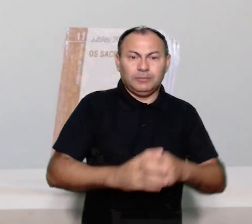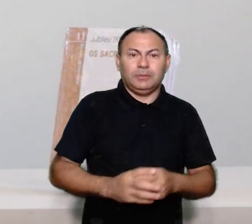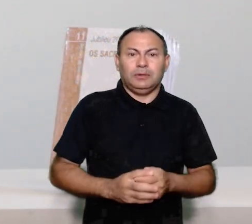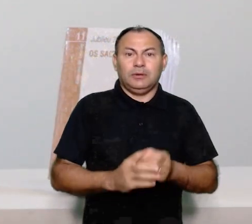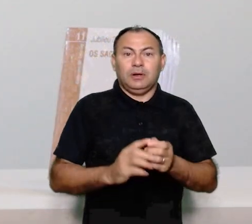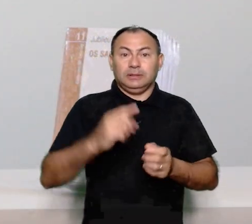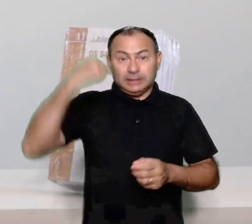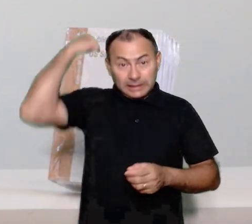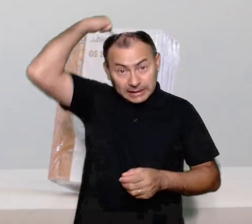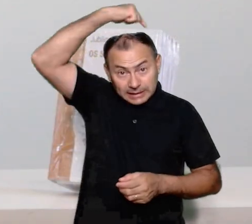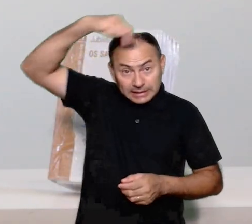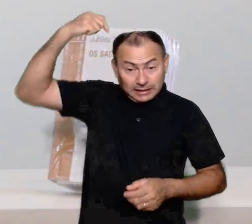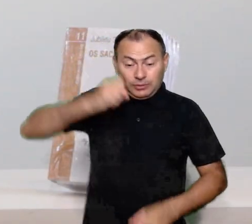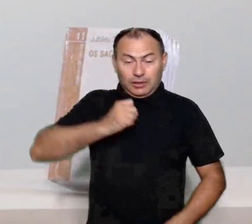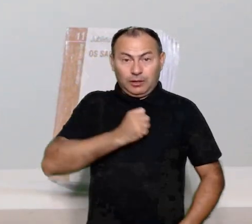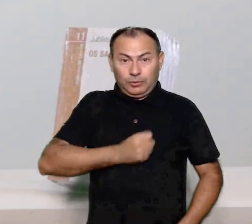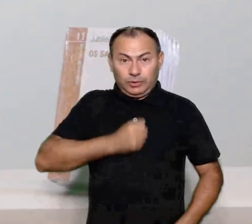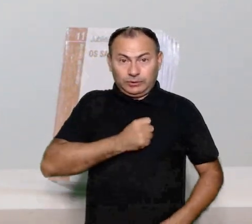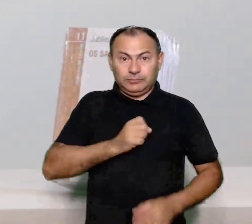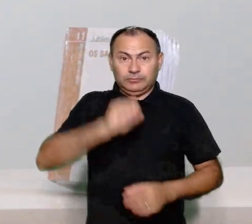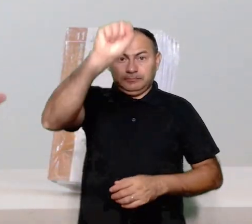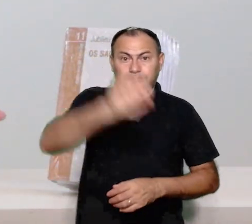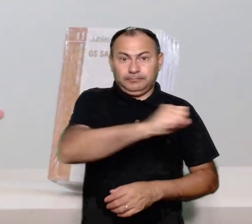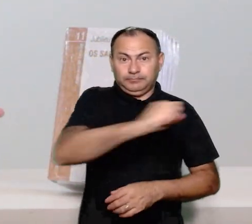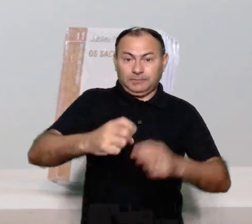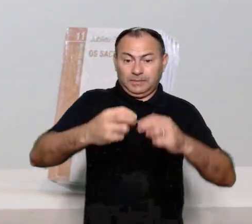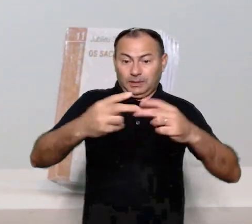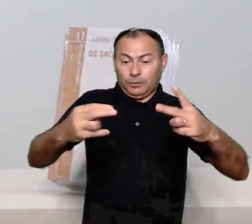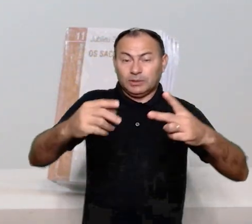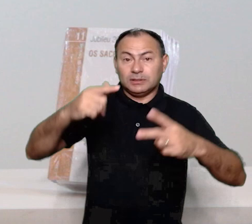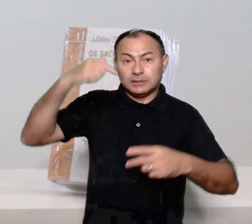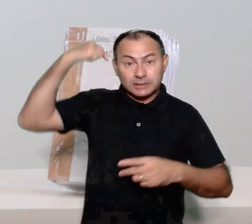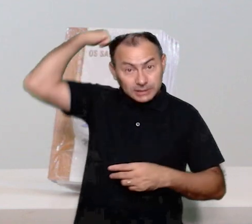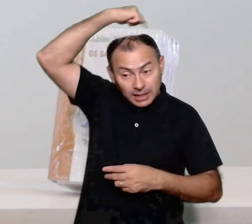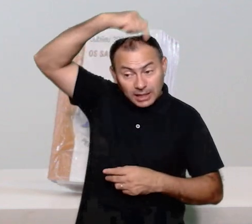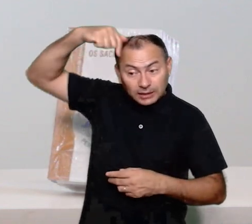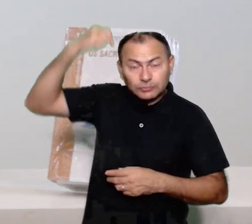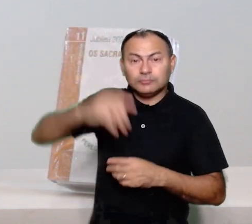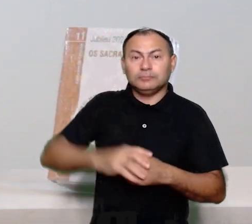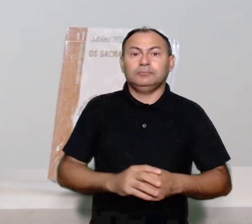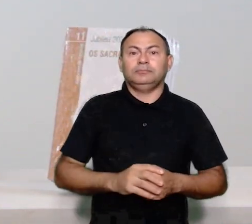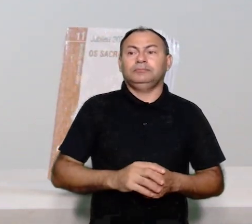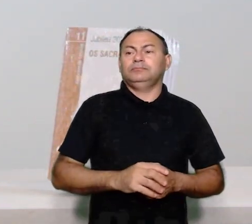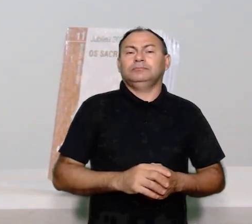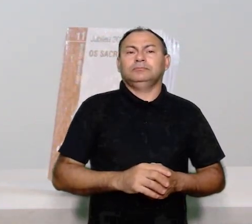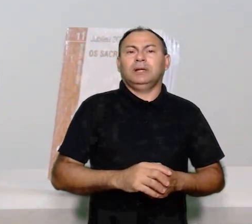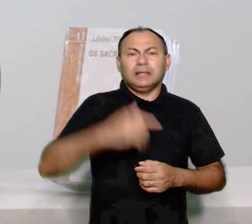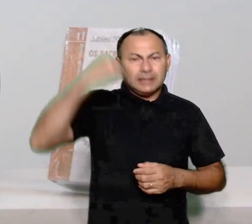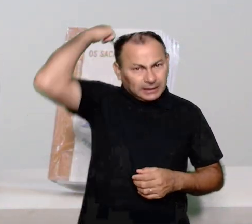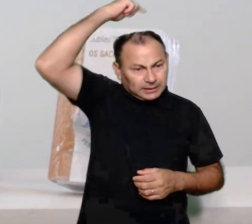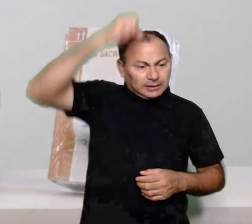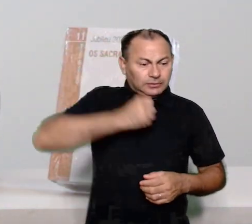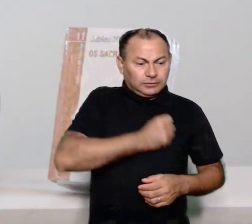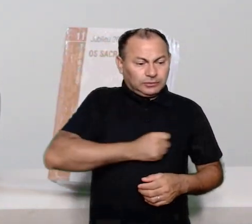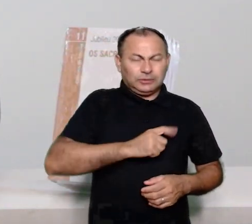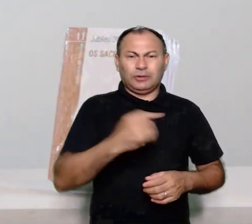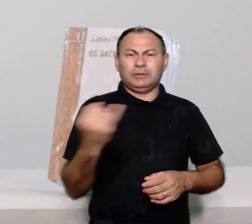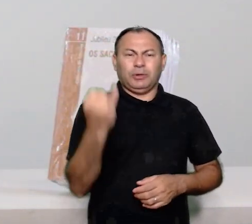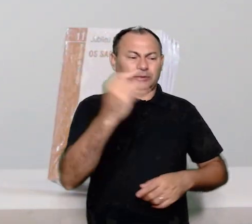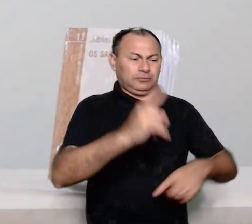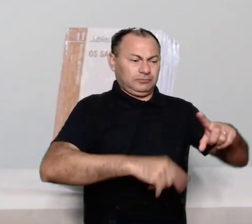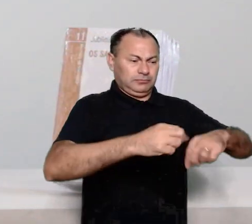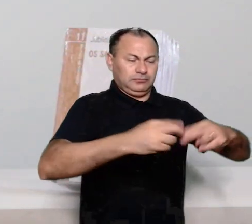para Agostinho, os sacramentos são sinais de algo sagrado, e para ele, não é tanto importante a